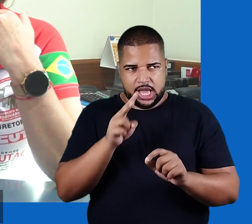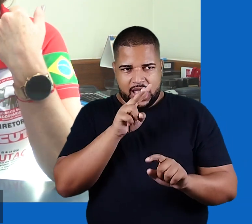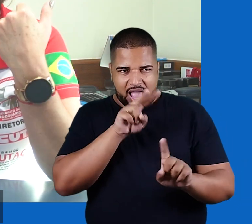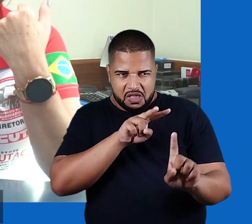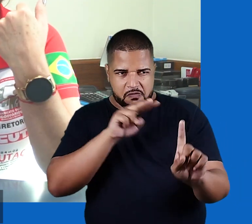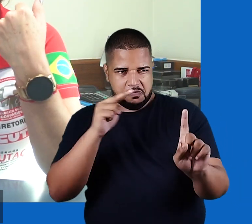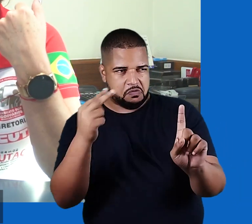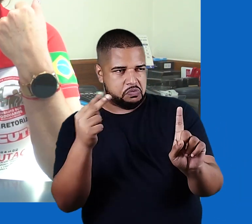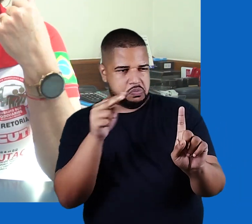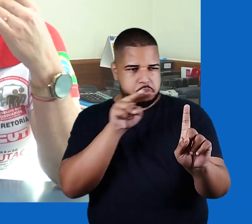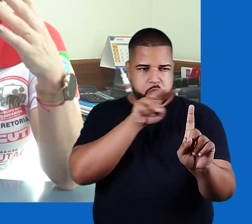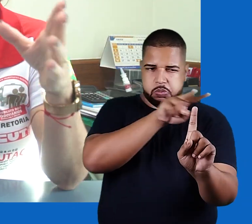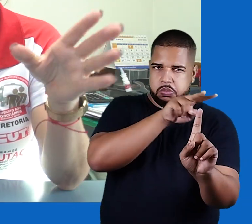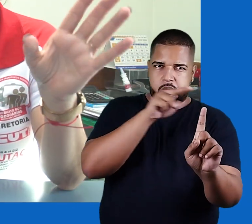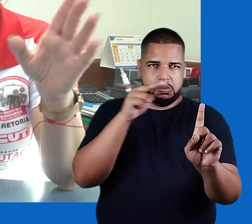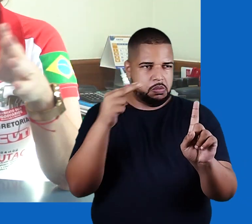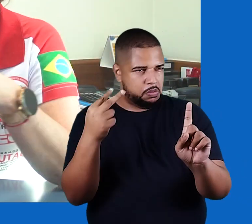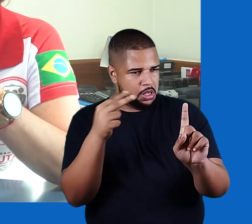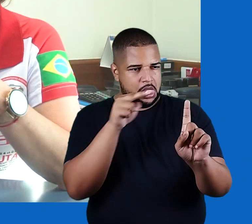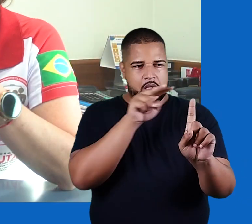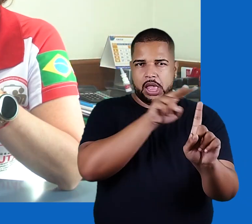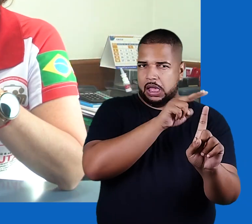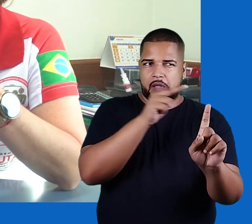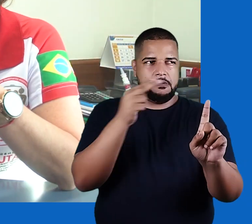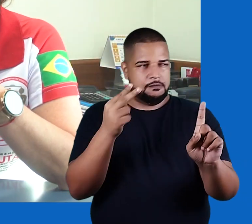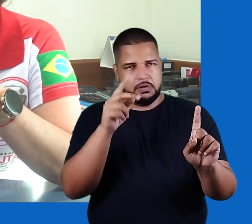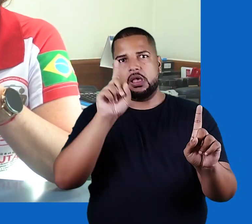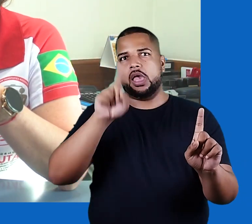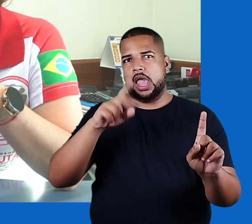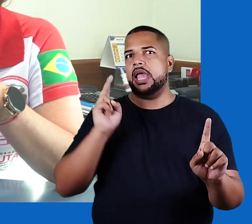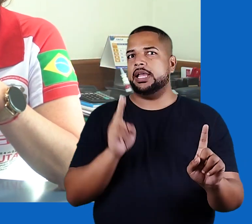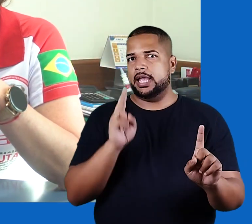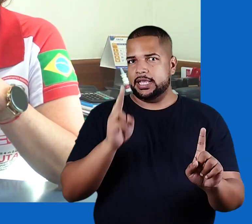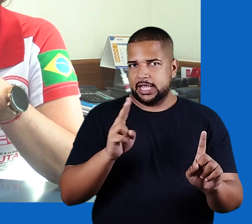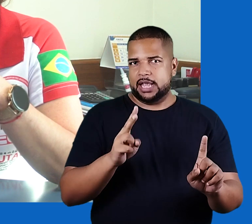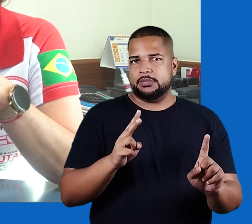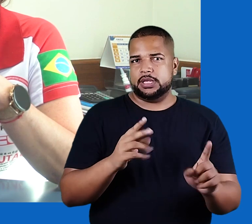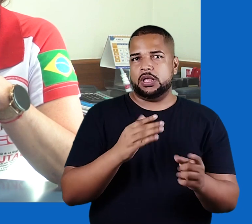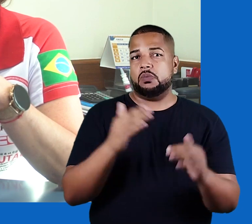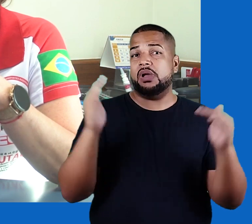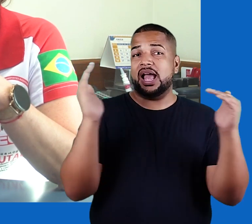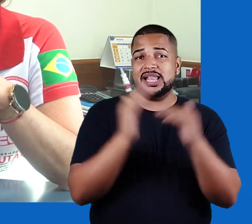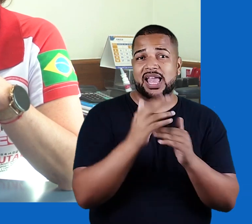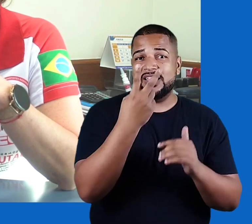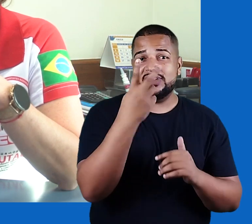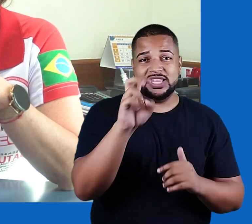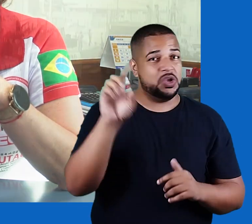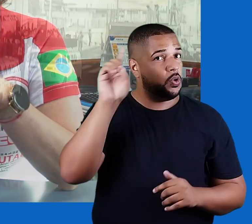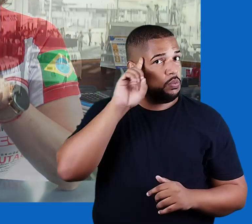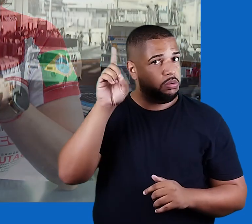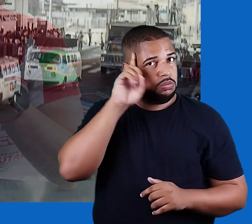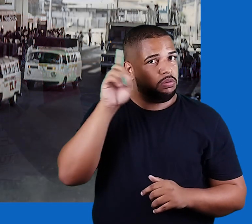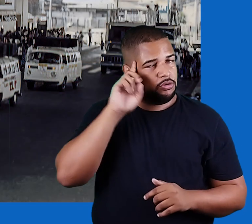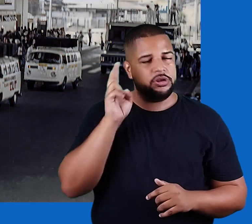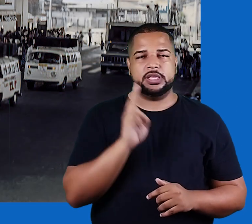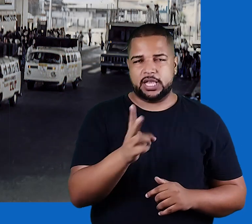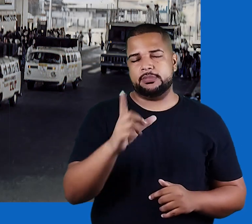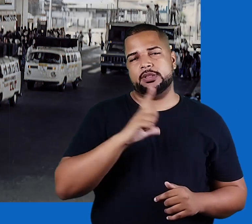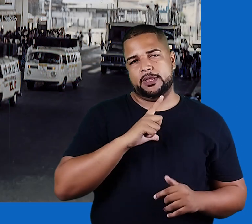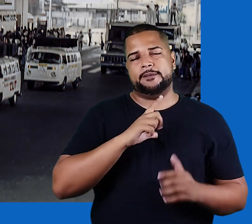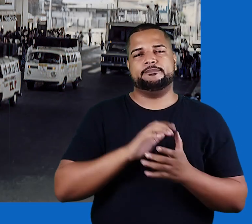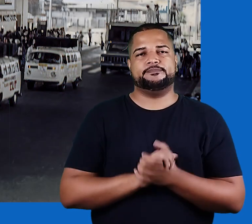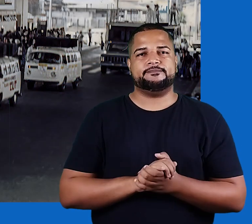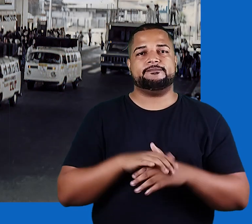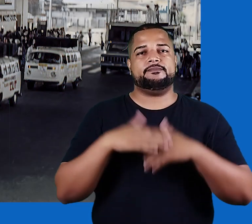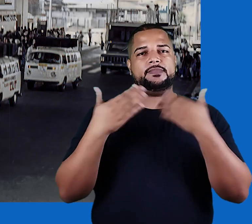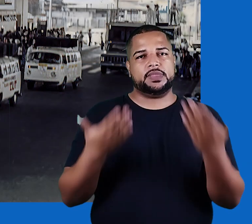sindicato fazia rodízio para apoiar os trabalhadores, e foram 25 dias assim. A